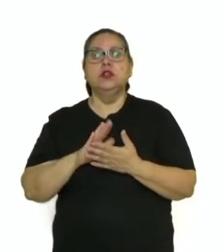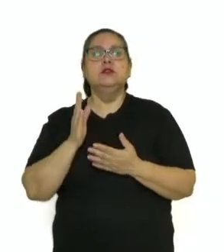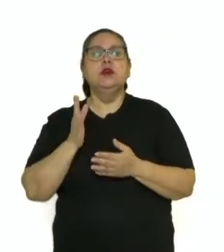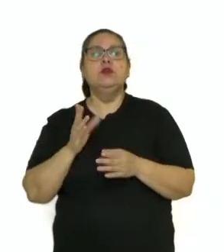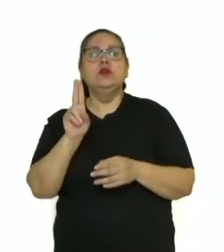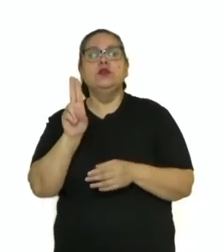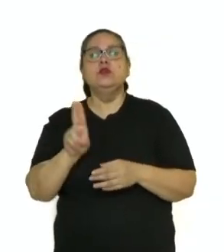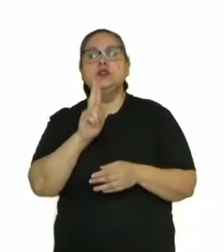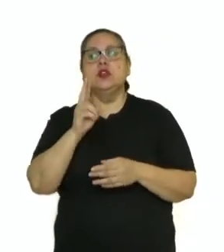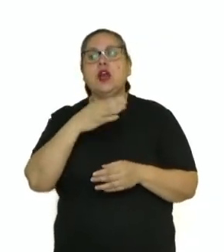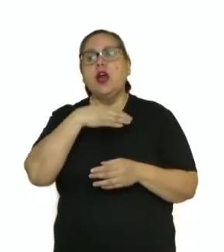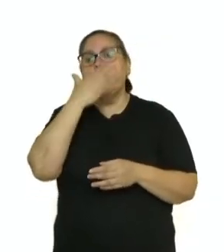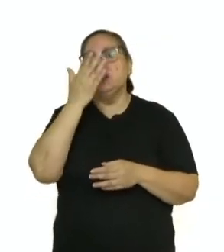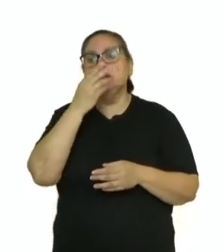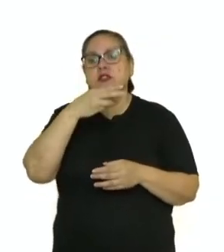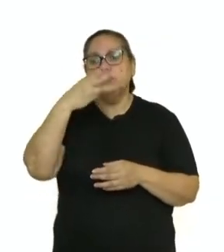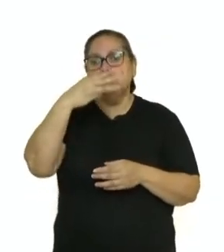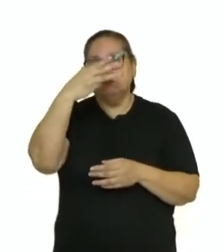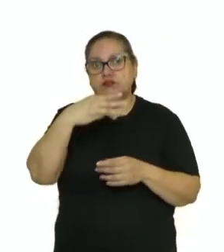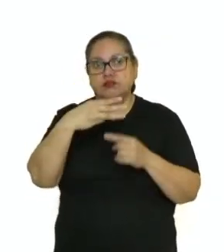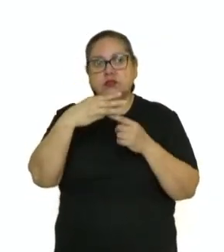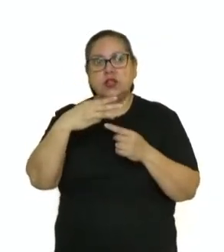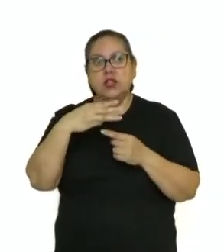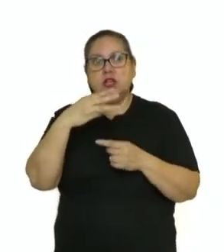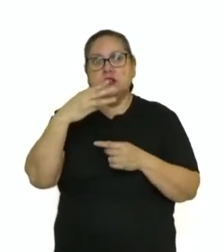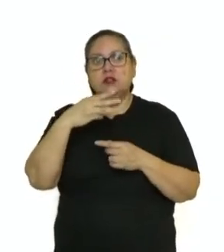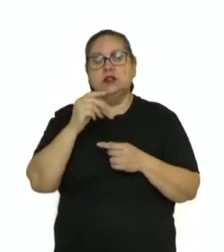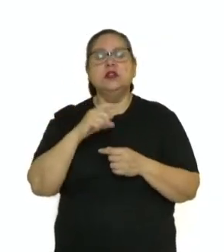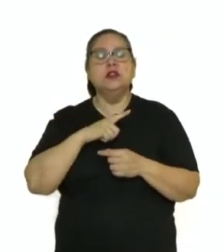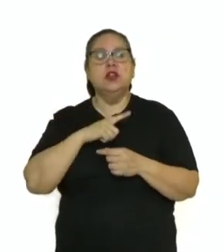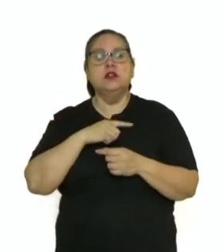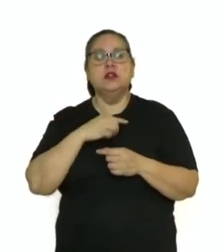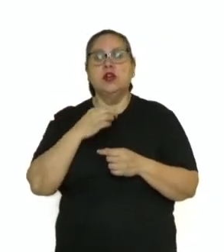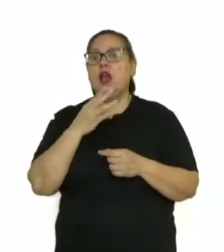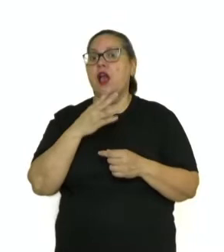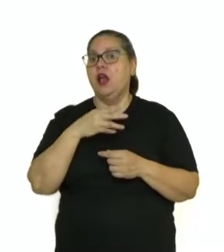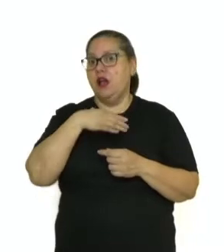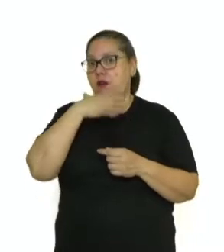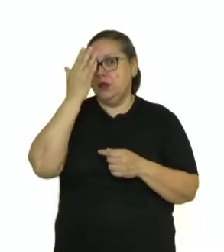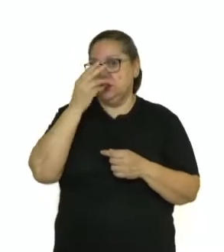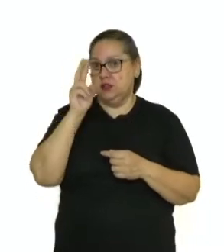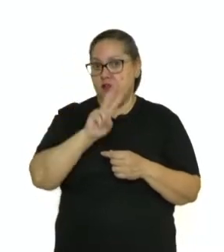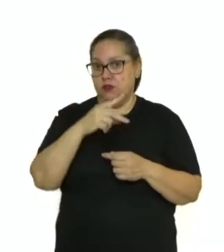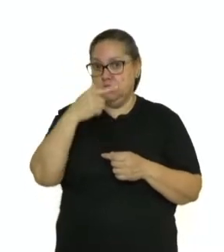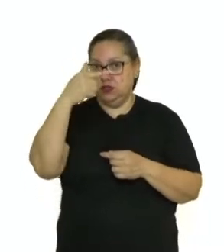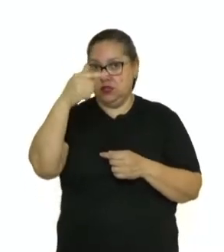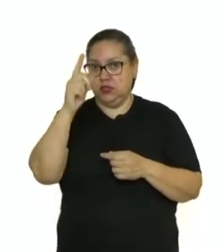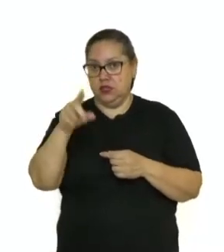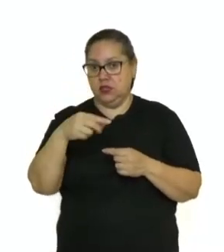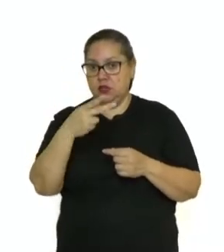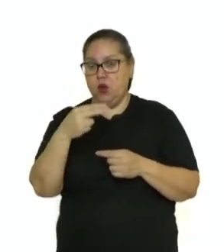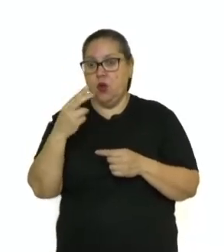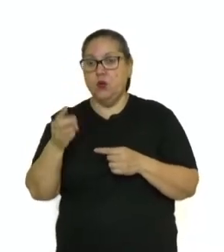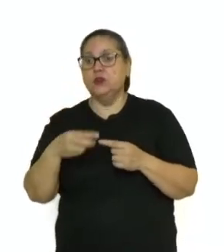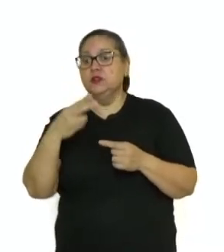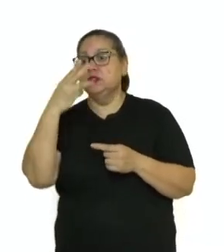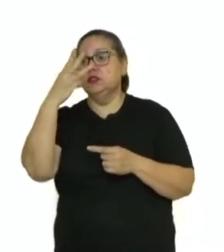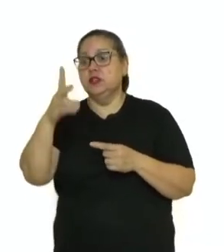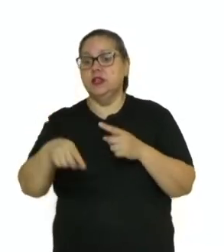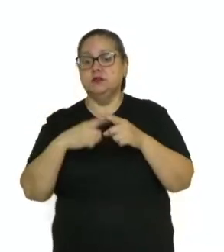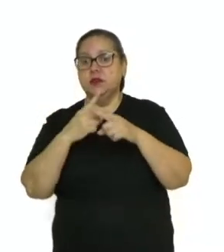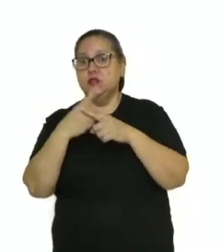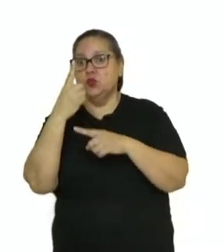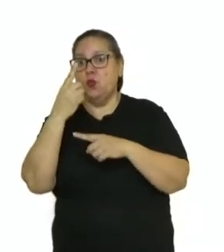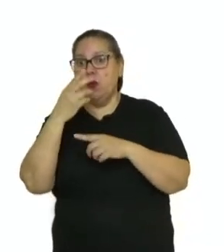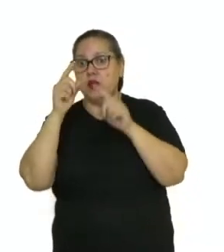Nós vamos usar a maçã na terceira linha. Na terceira linha, o que eu tenho? Que a maçã, que vale 7, é igual a 3 mais uma